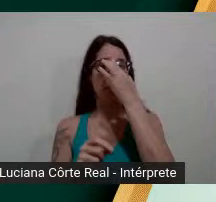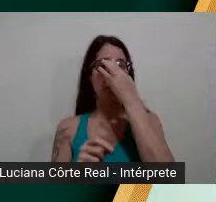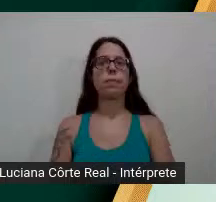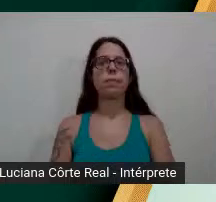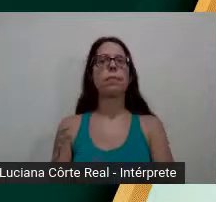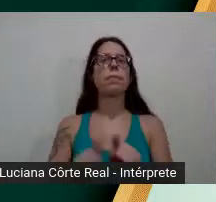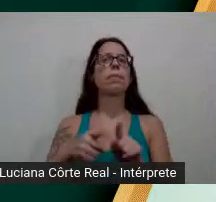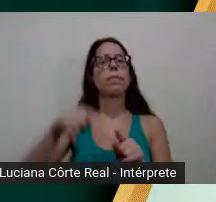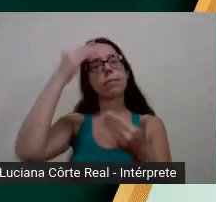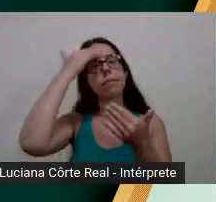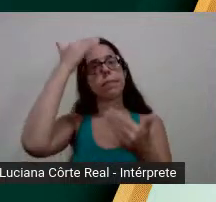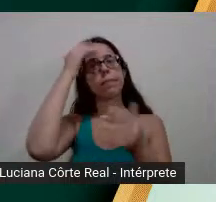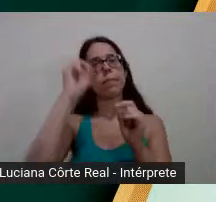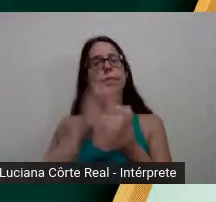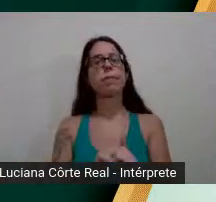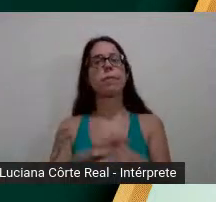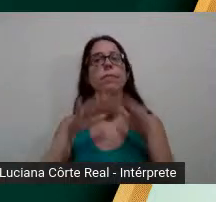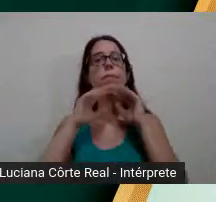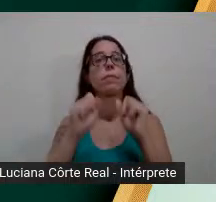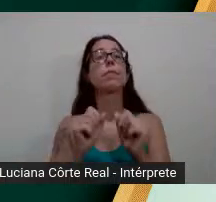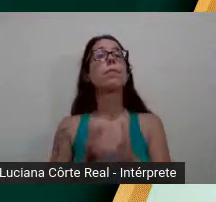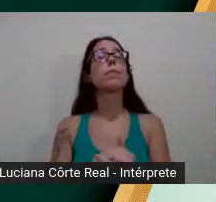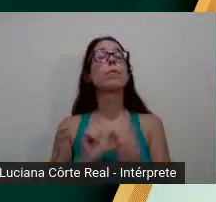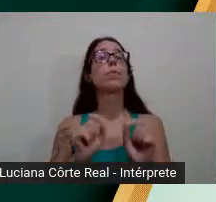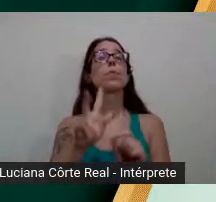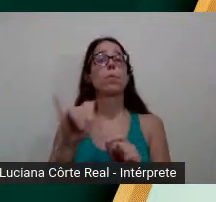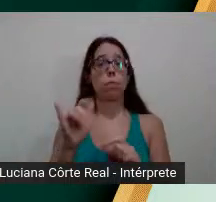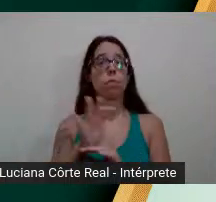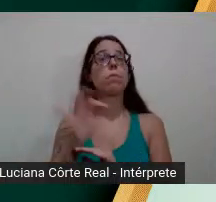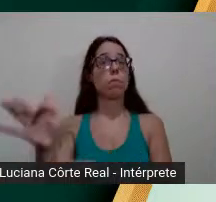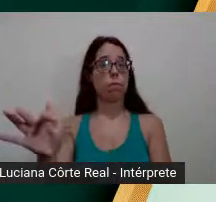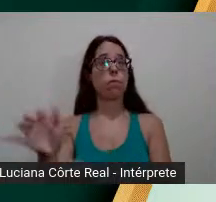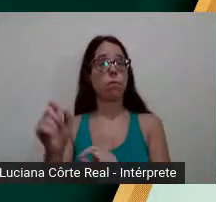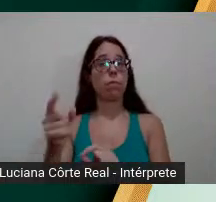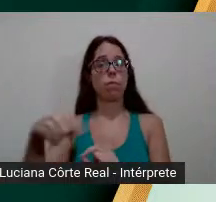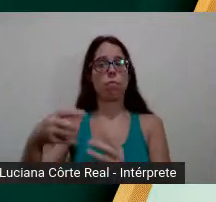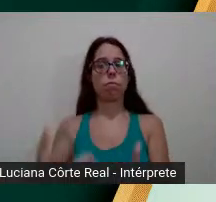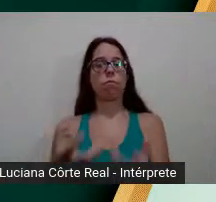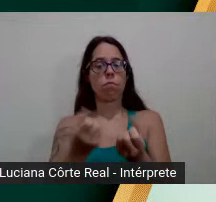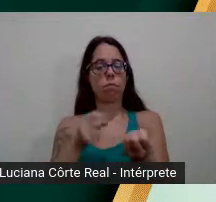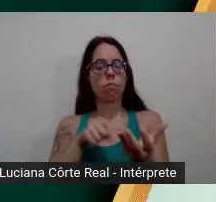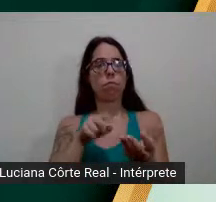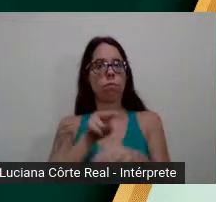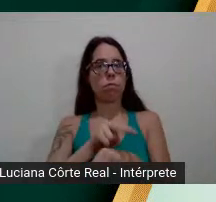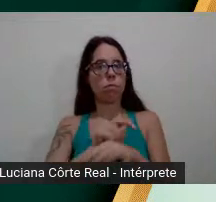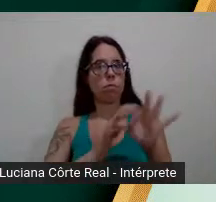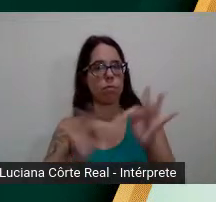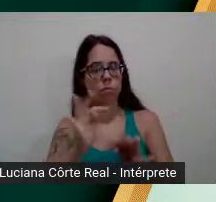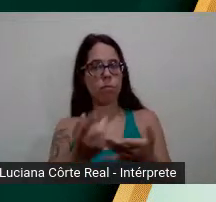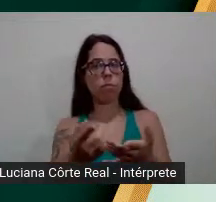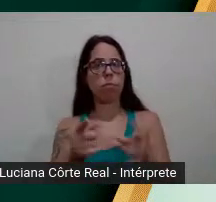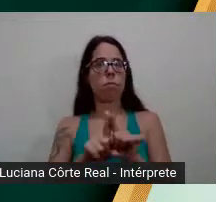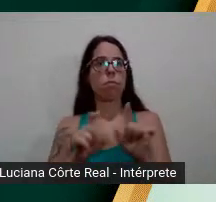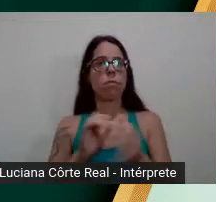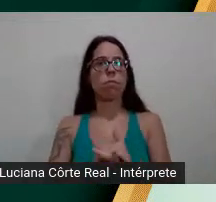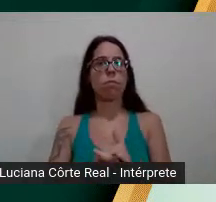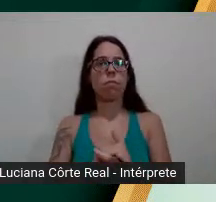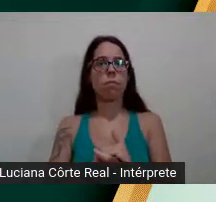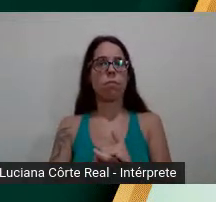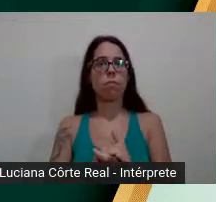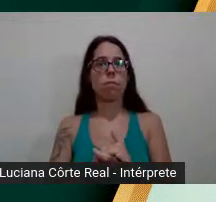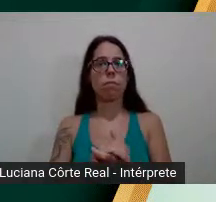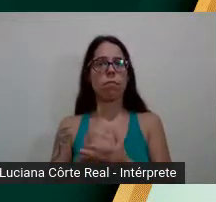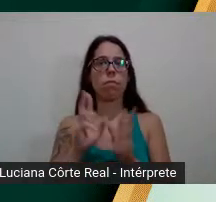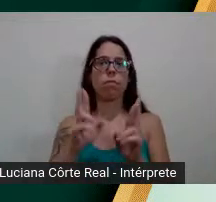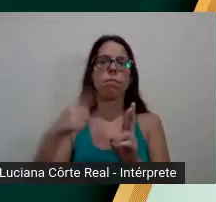sejam gratos àqueles animais que estarão no futuro nas mãos de vocês, que levam com carinho os pequenos animais a